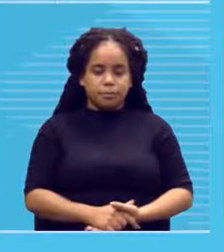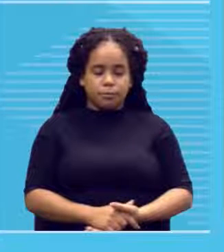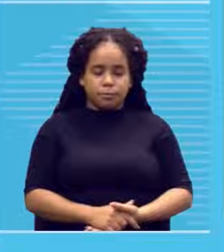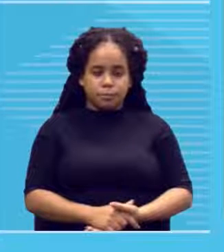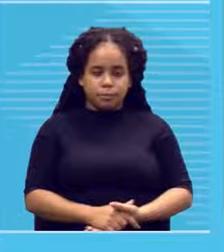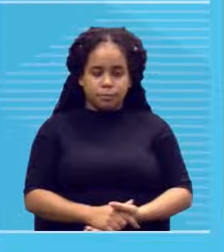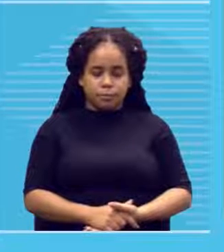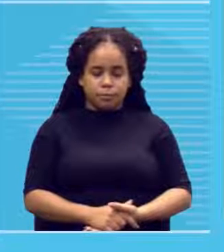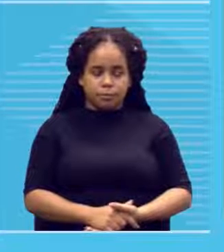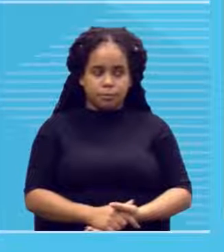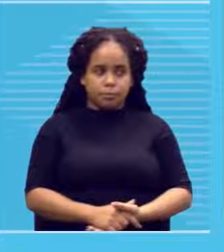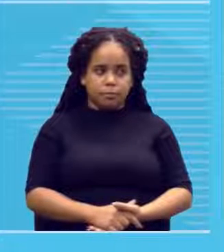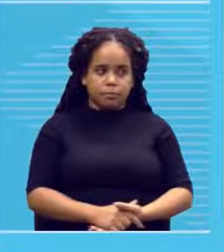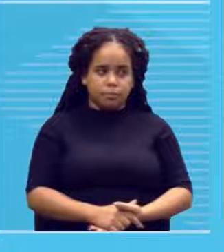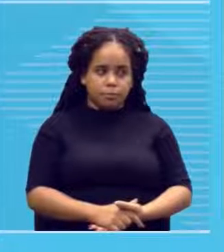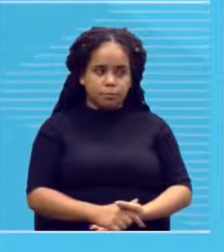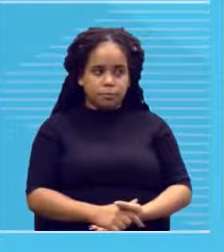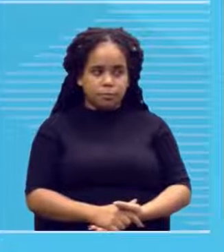muito bem